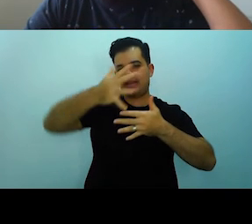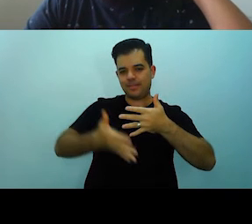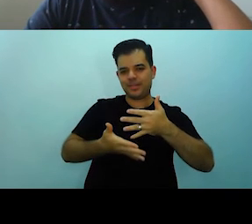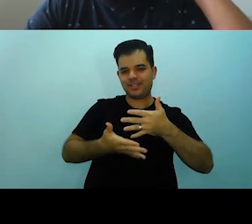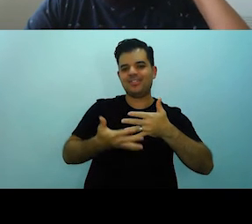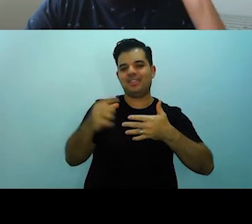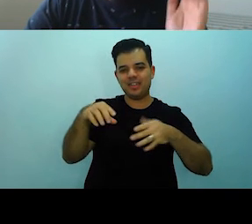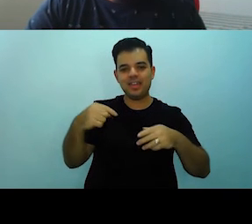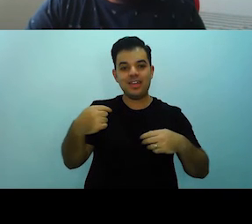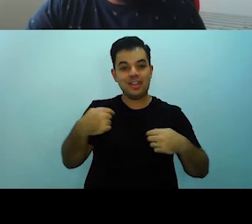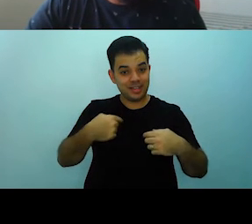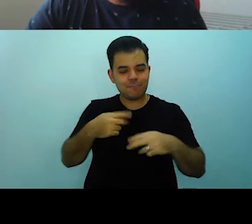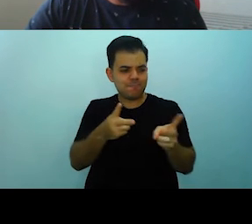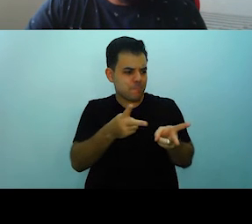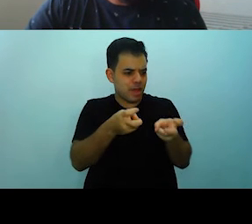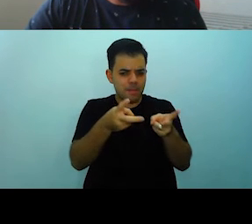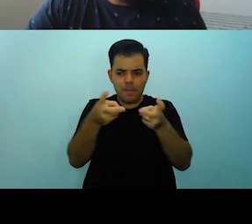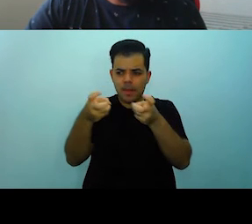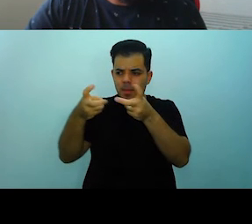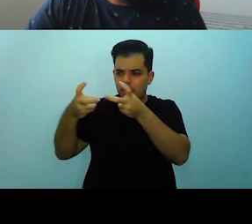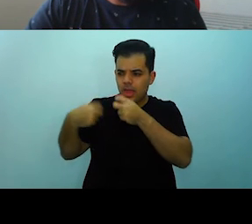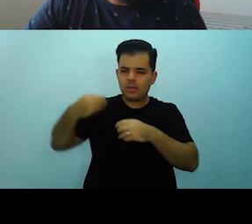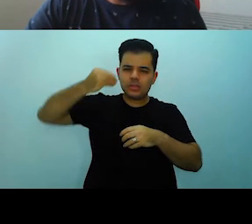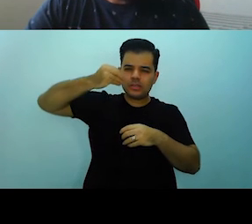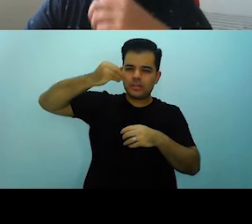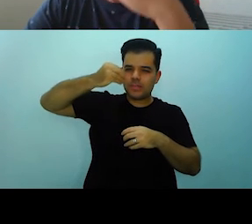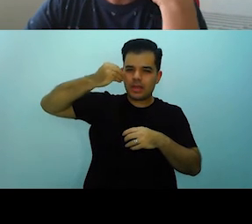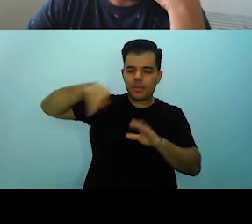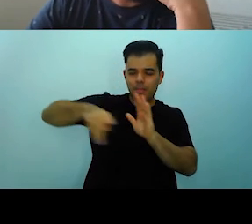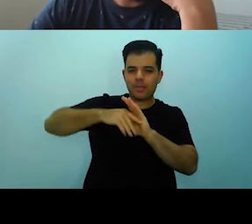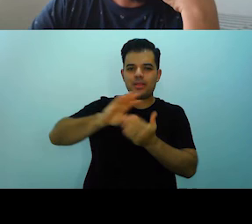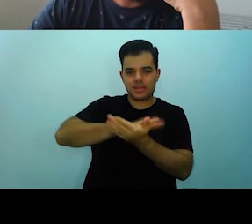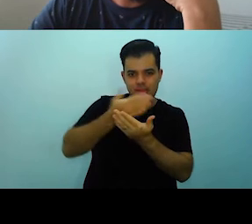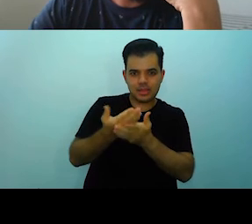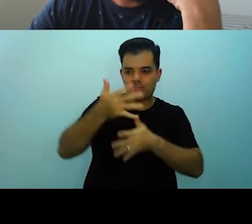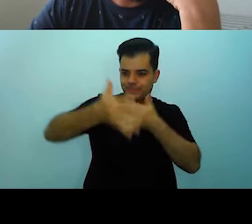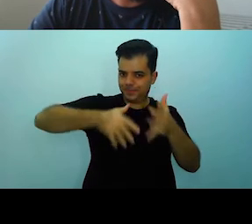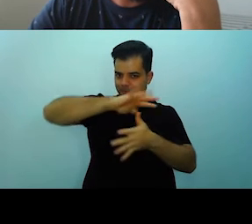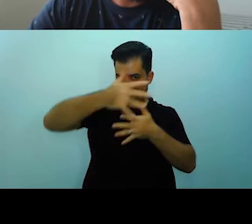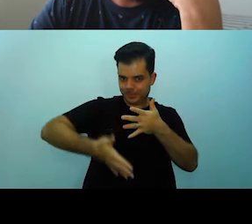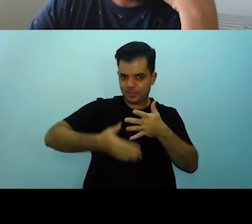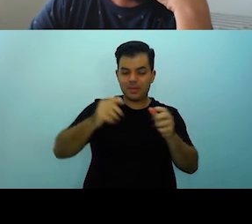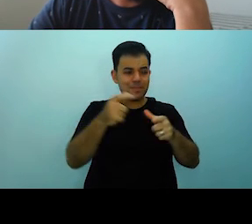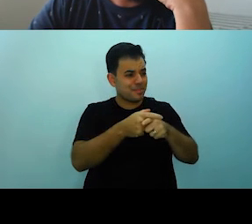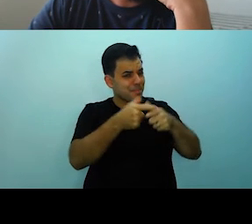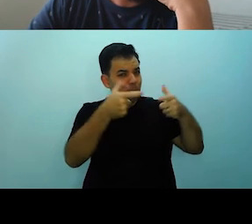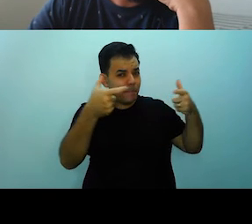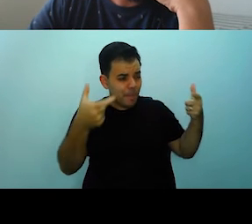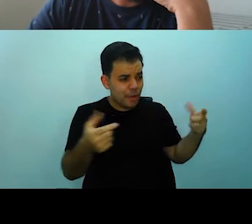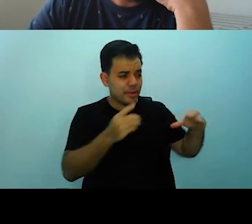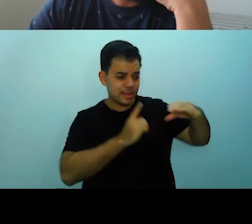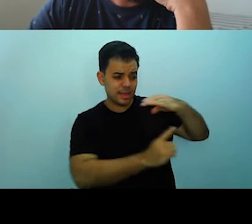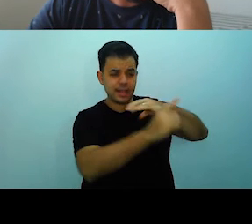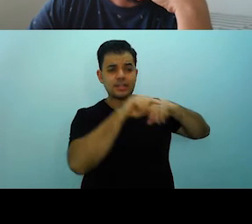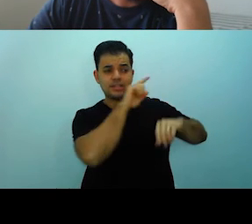sinais. Eu percebo que, na minha experiência como intérprete de Libras, a maioria dos nossos